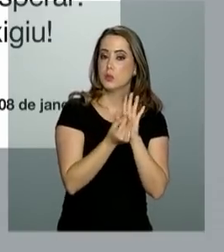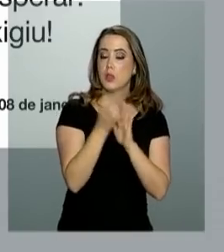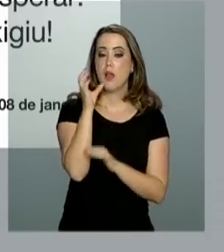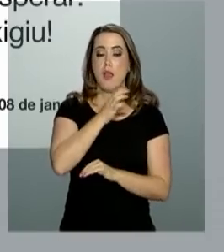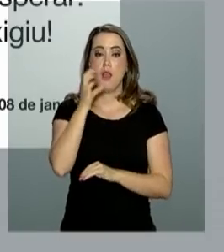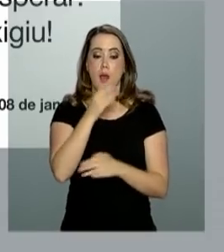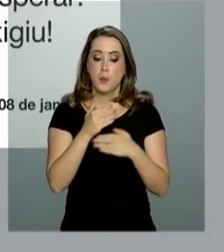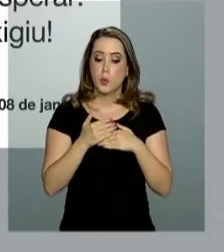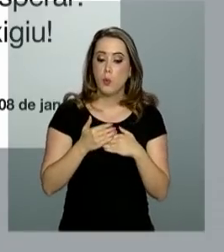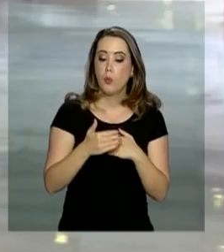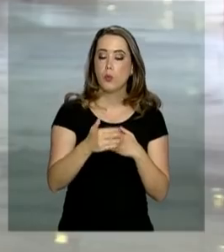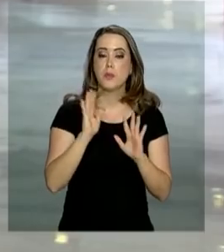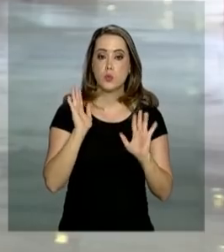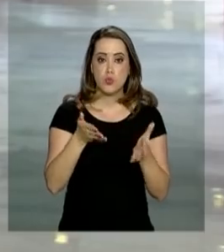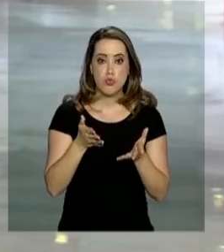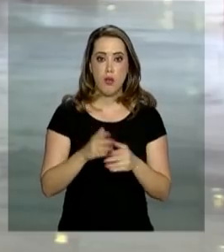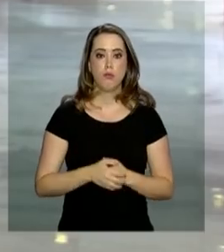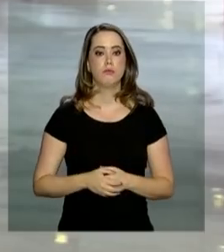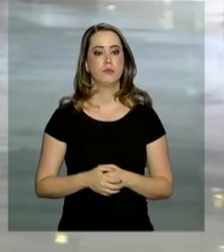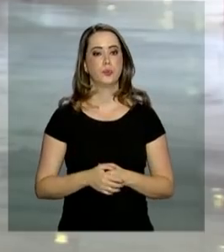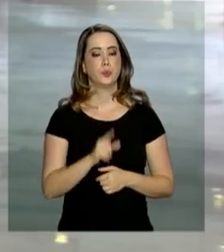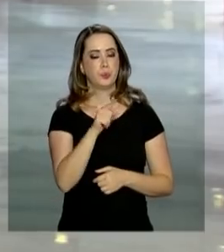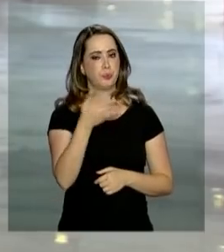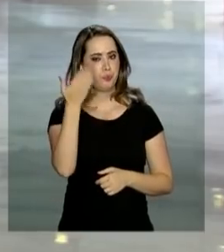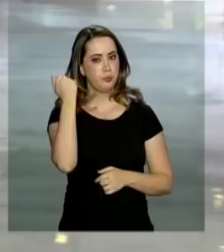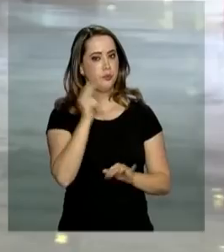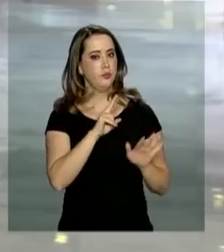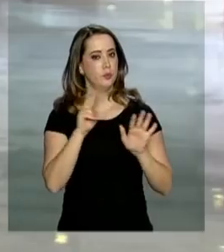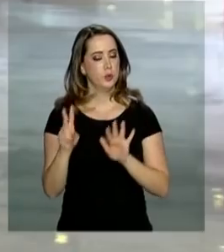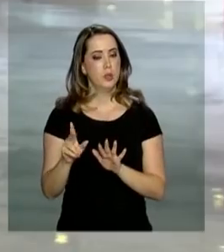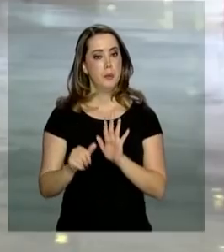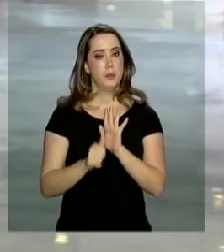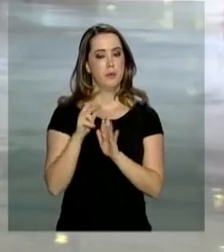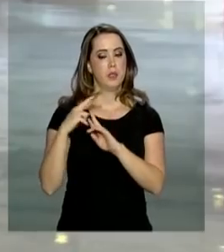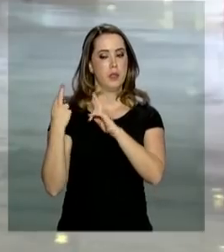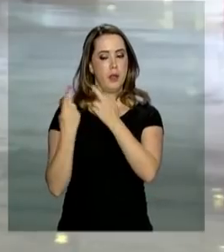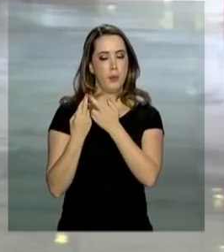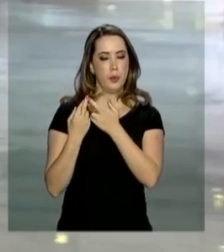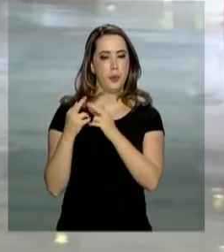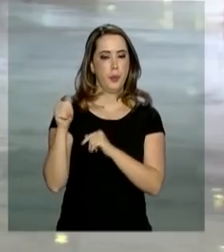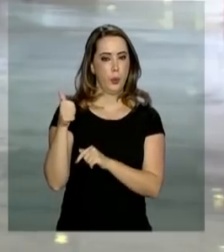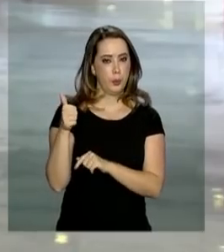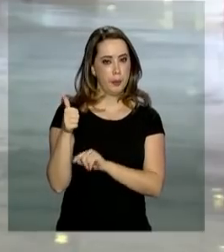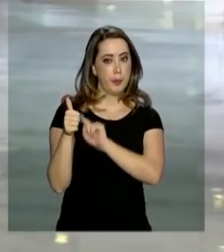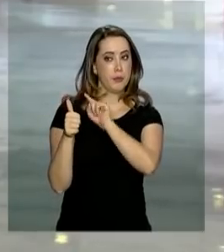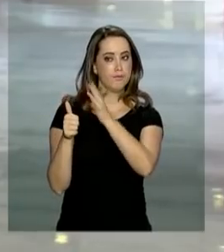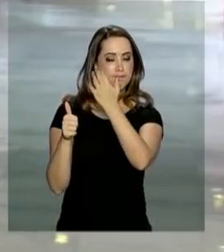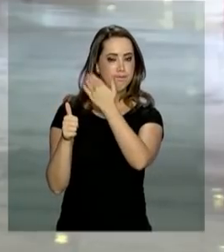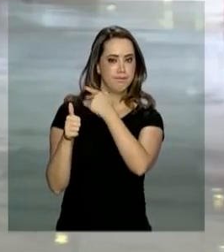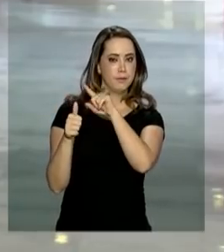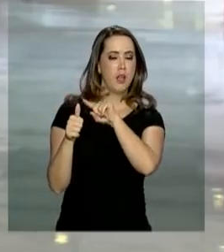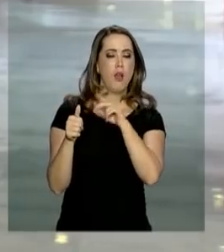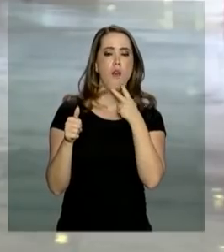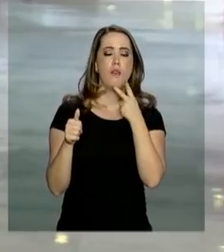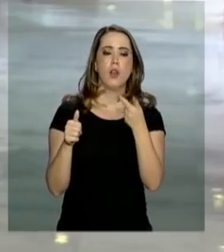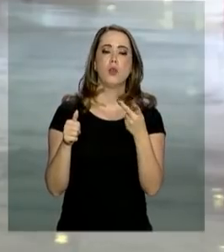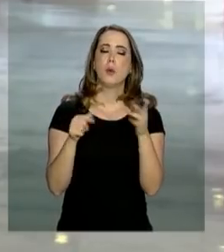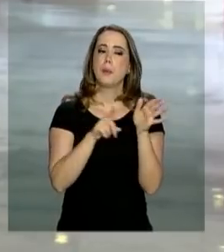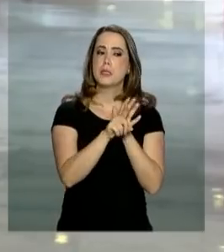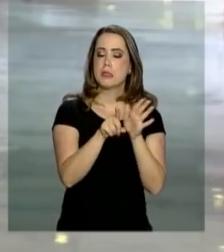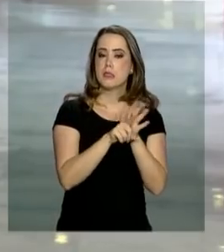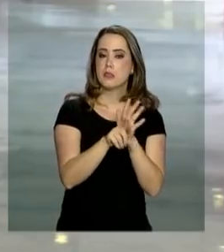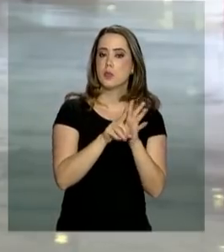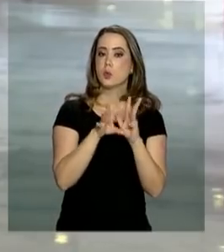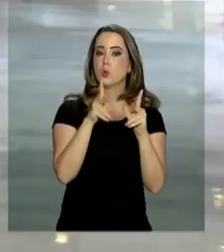rápida implementação. Na semana passada, na primeira reunião, o presidente pediu aos ministros que fizessem